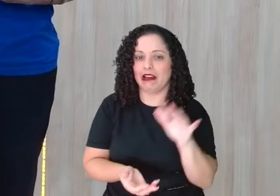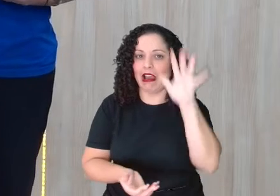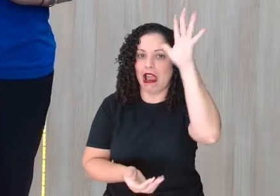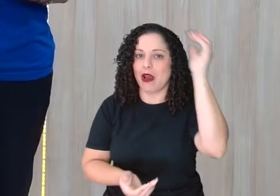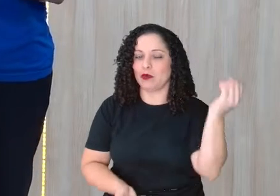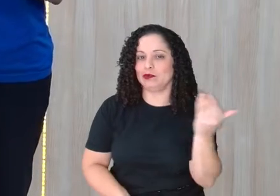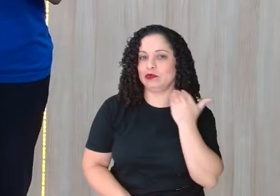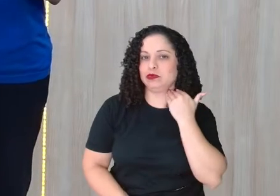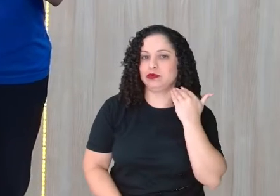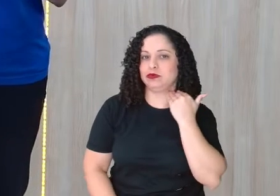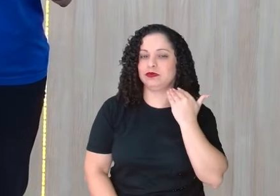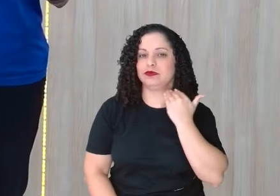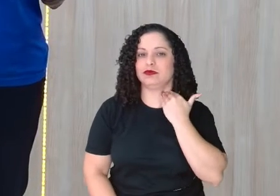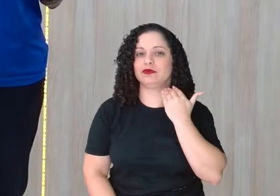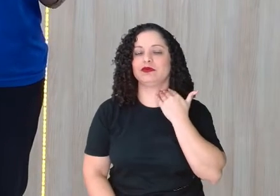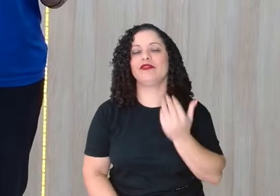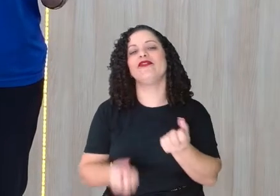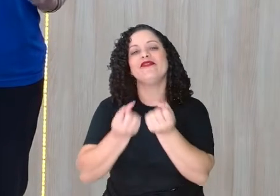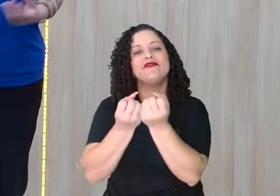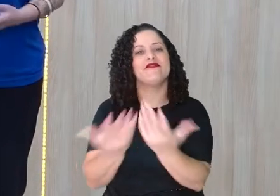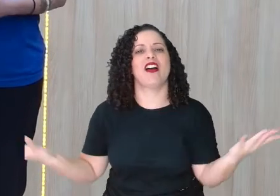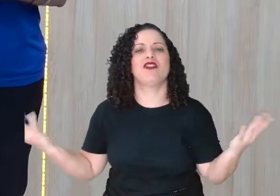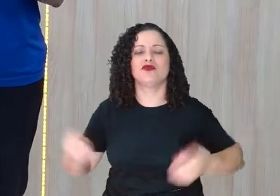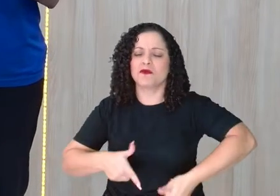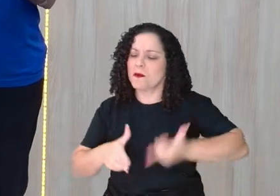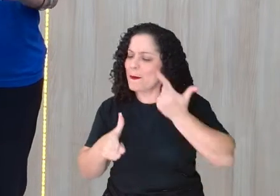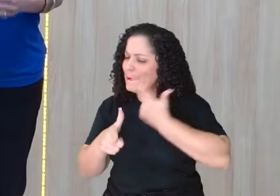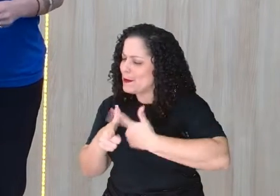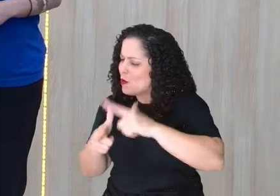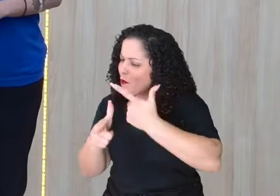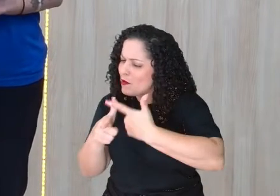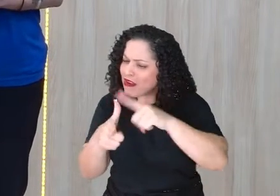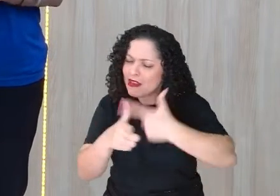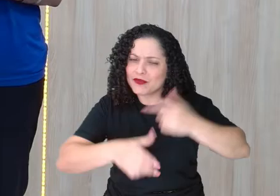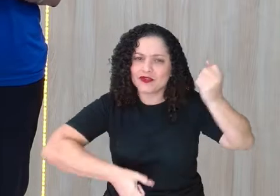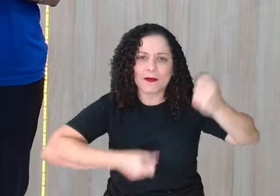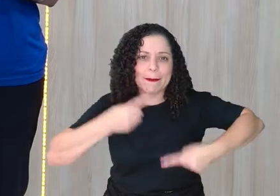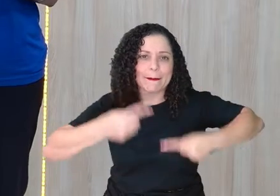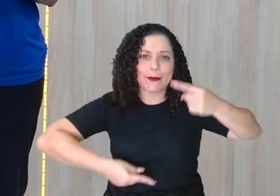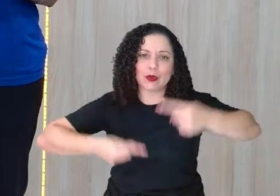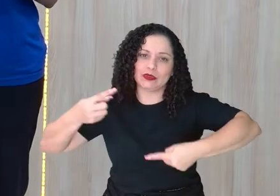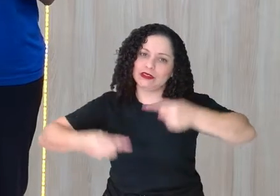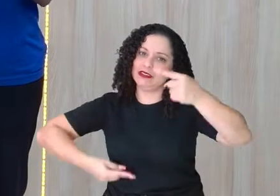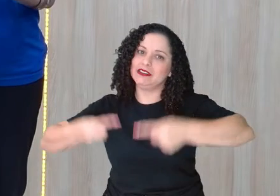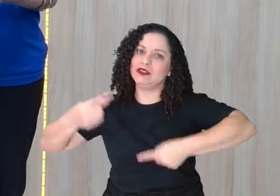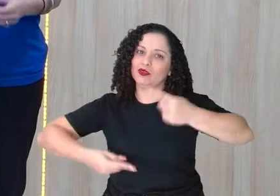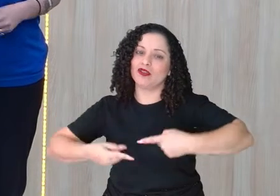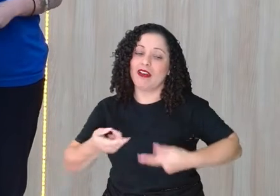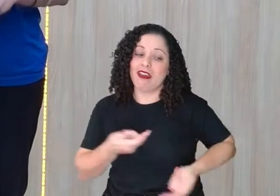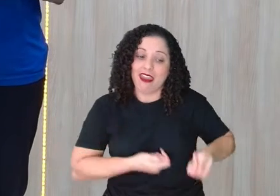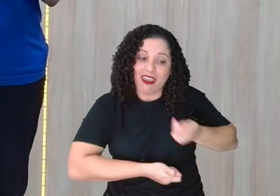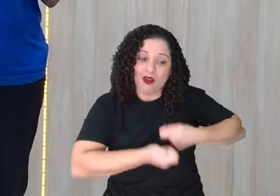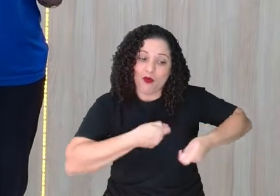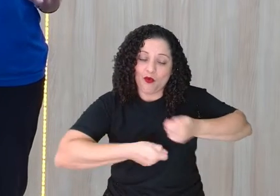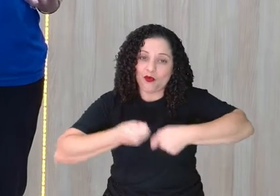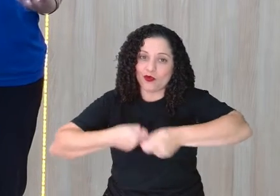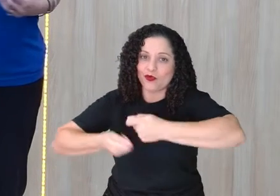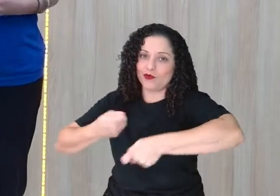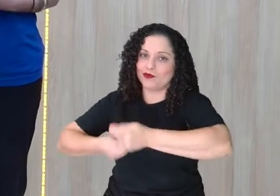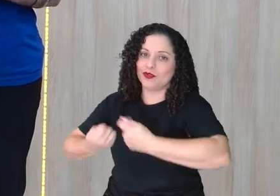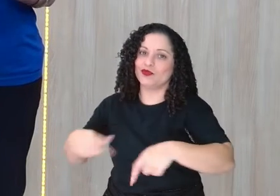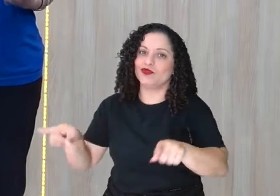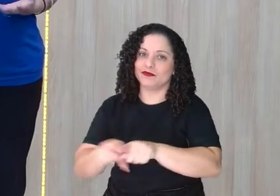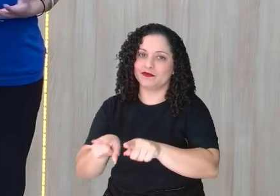Luciano, de muitos problemas políticos e econômicos que um